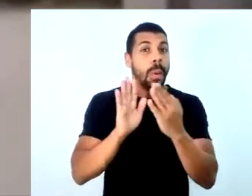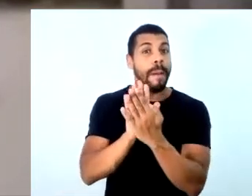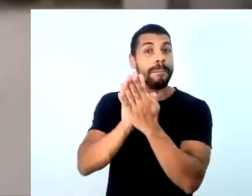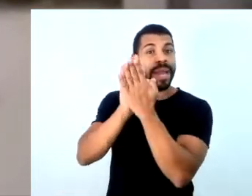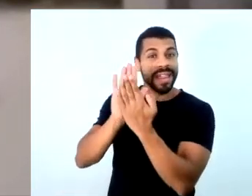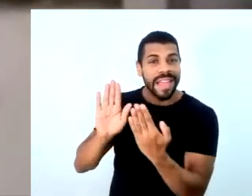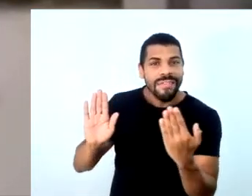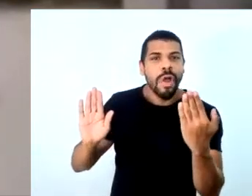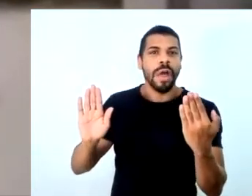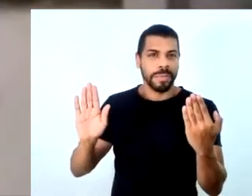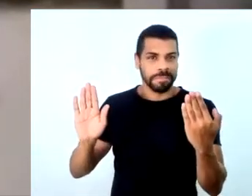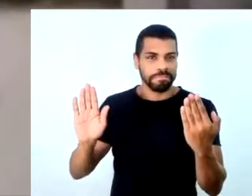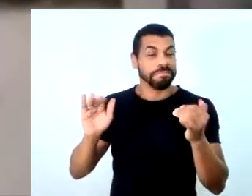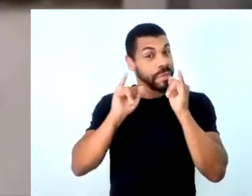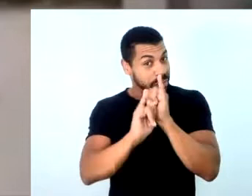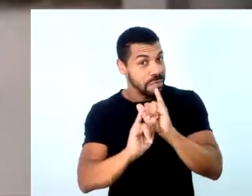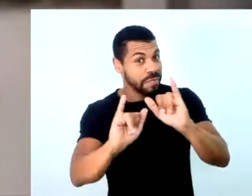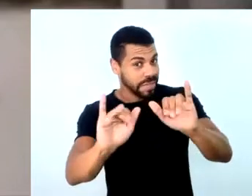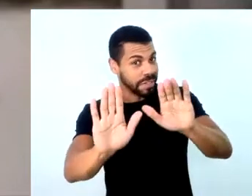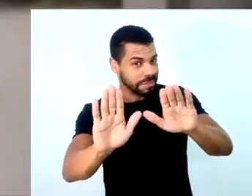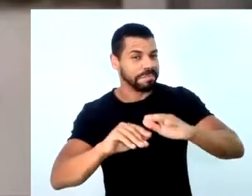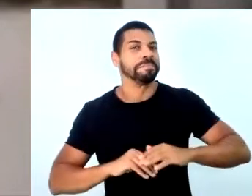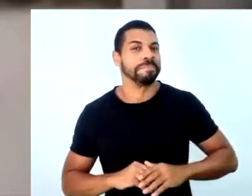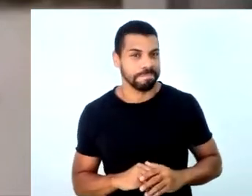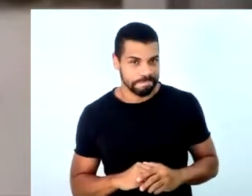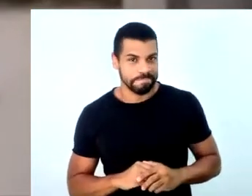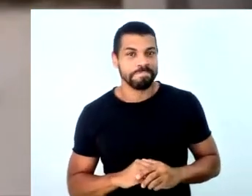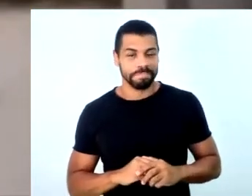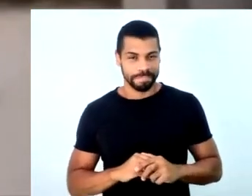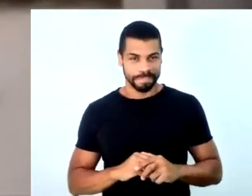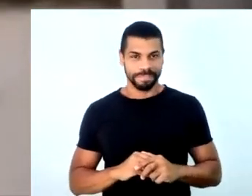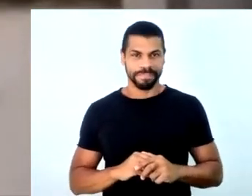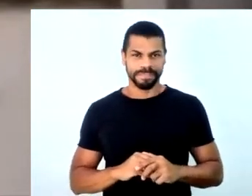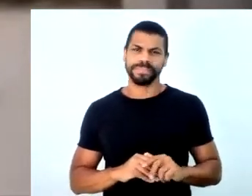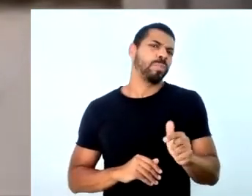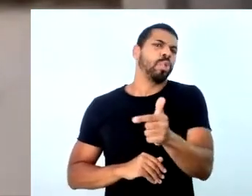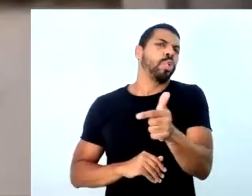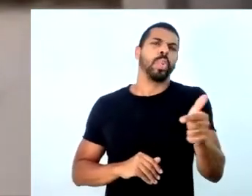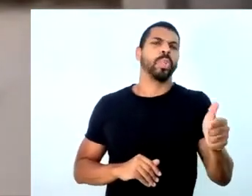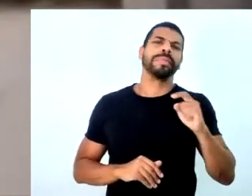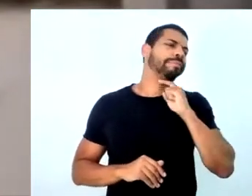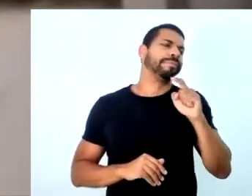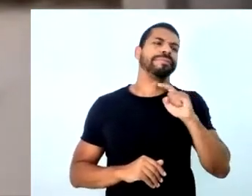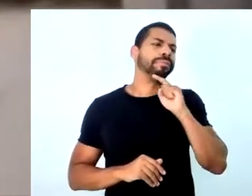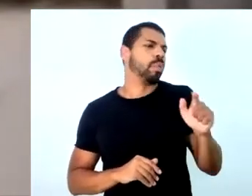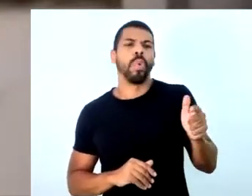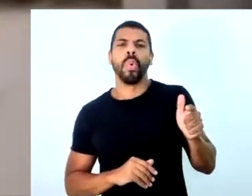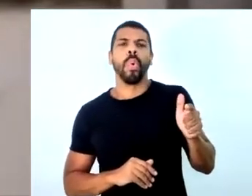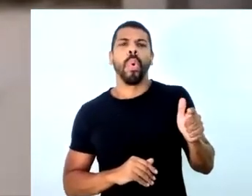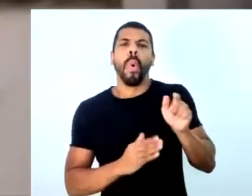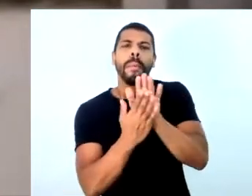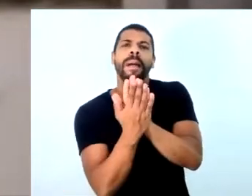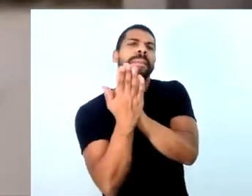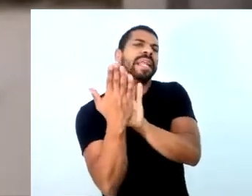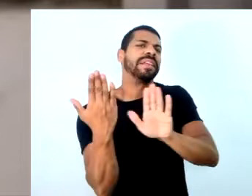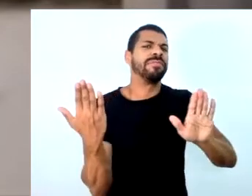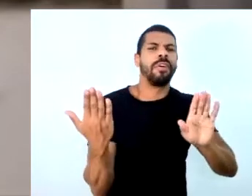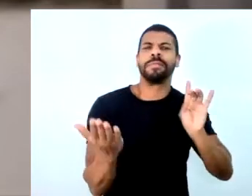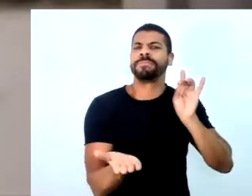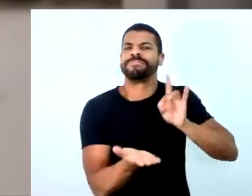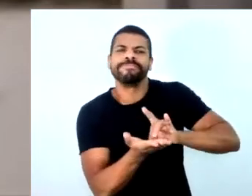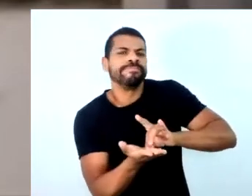computador? Qual é a sua plataforma? E eu vou dizer para vocês que, assim, não tem uma plataforma